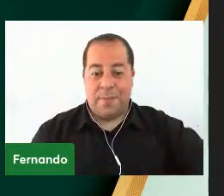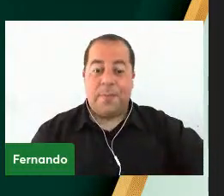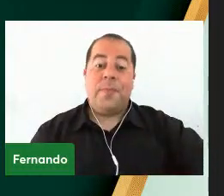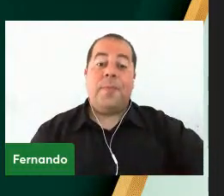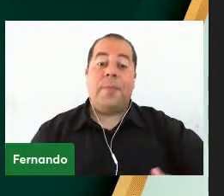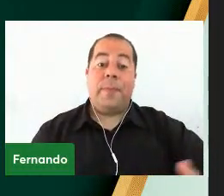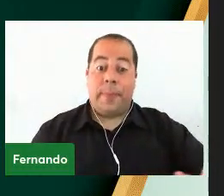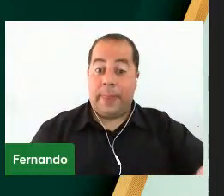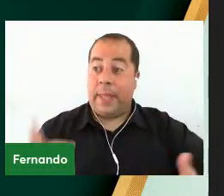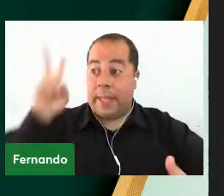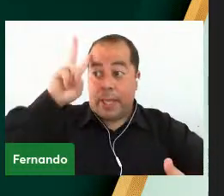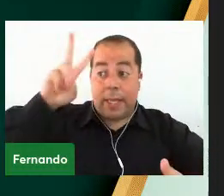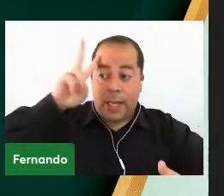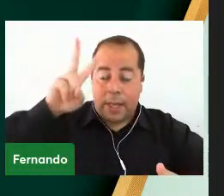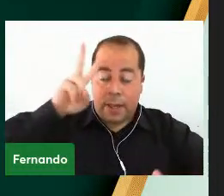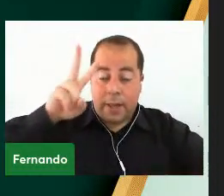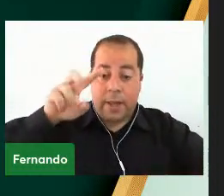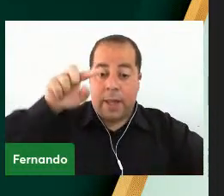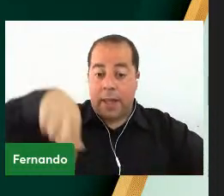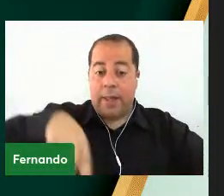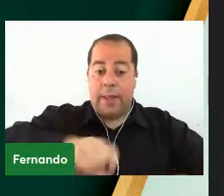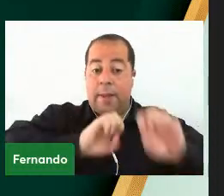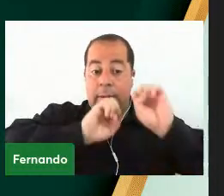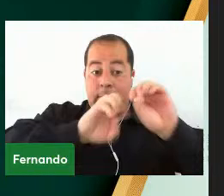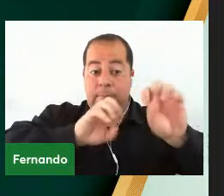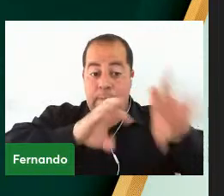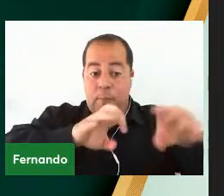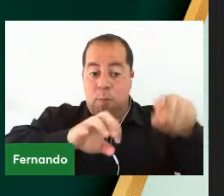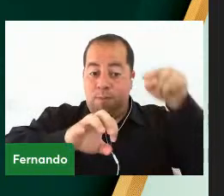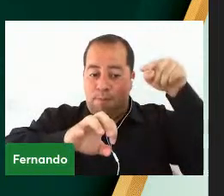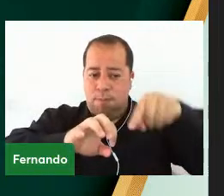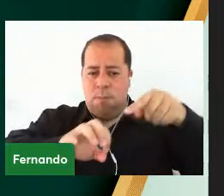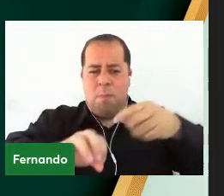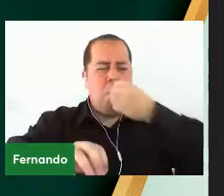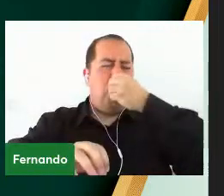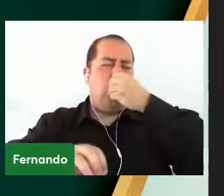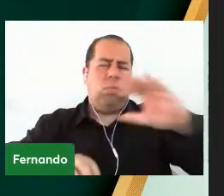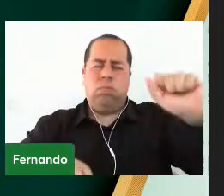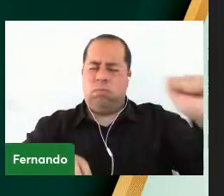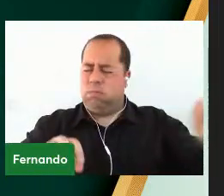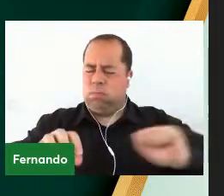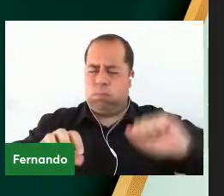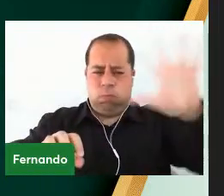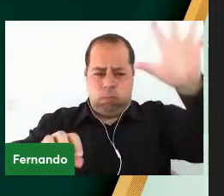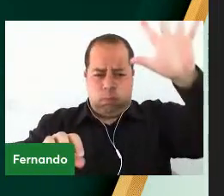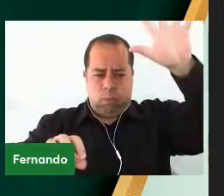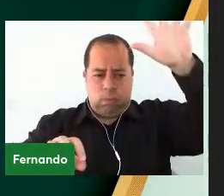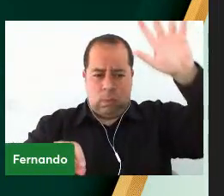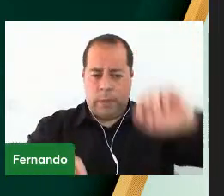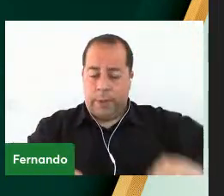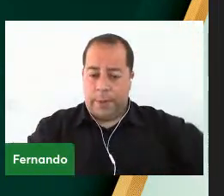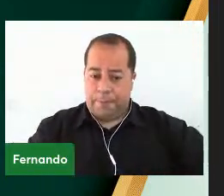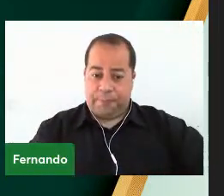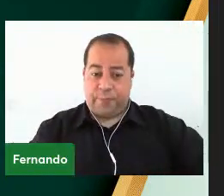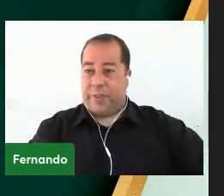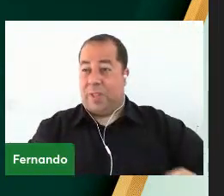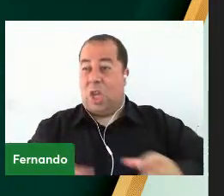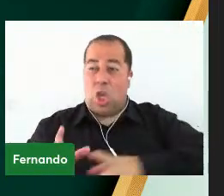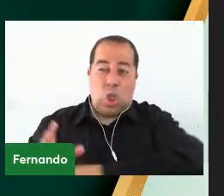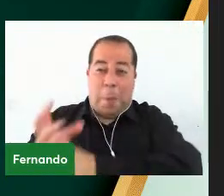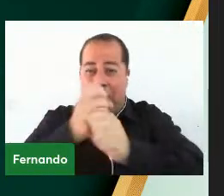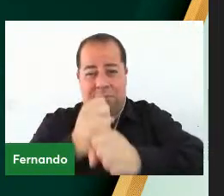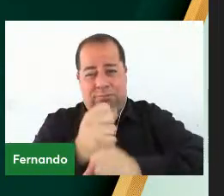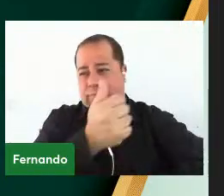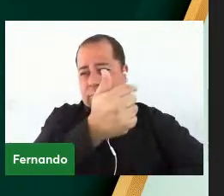de lembrá-los que a educação é um bem inalienável e possui um valor agregado imensurável, e